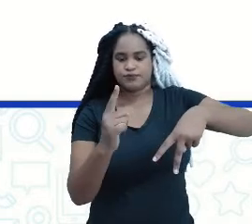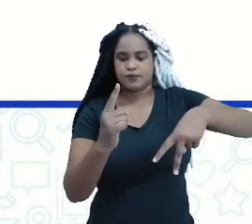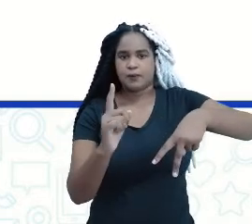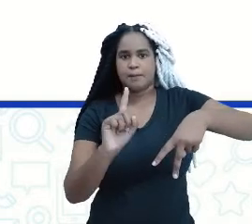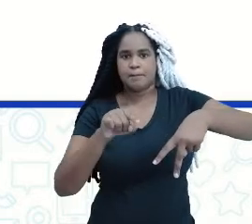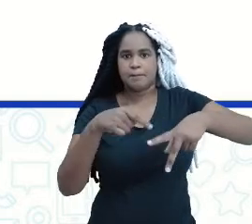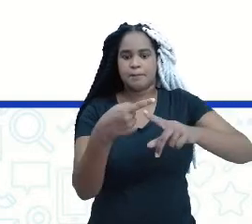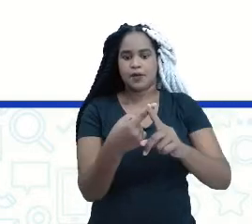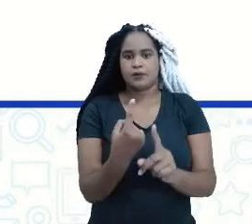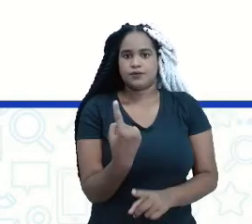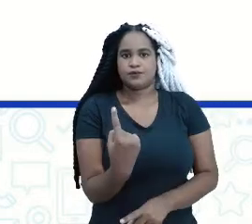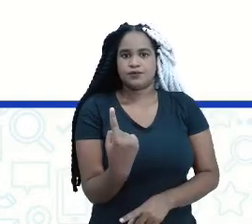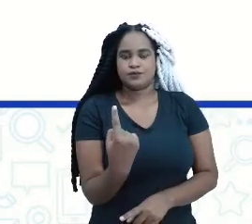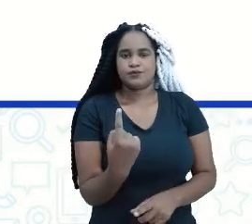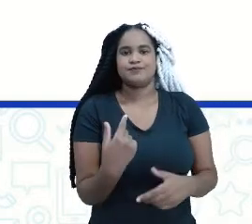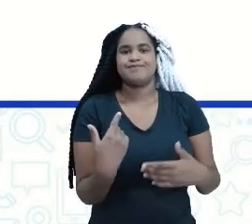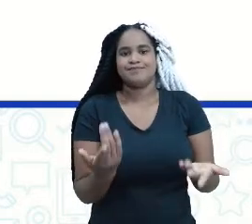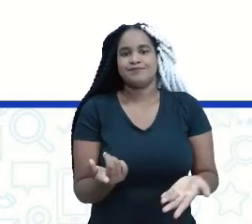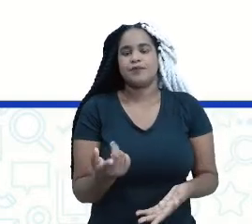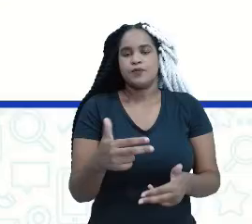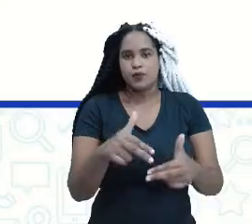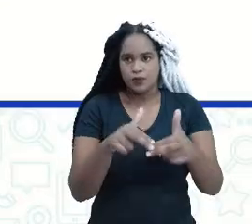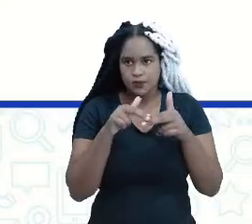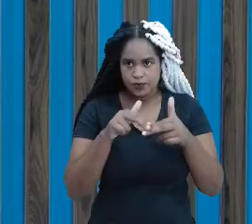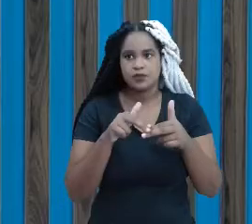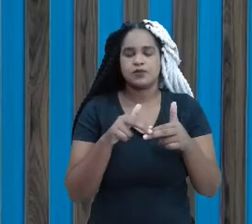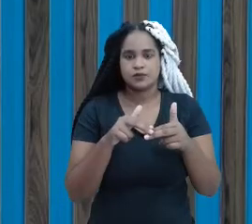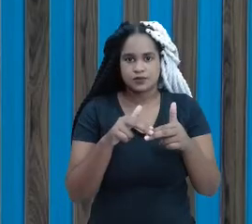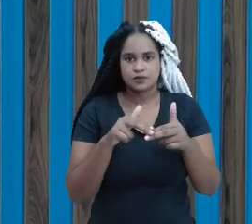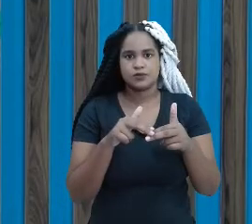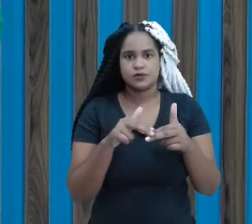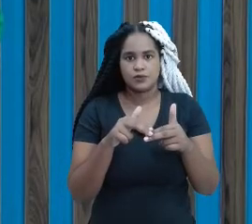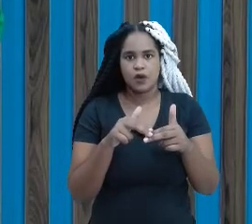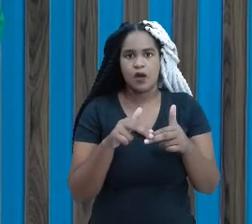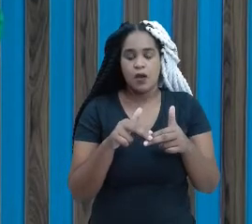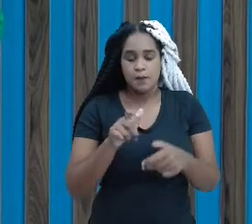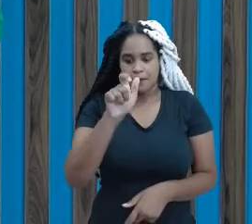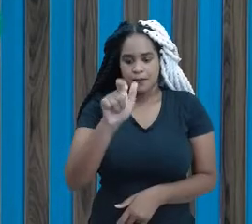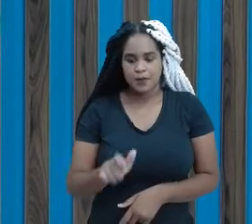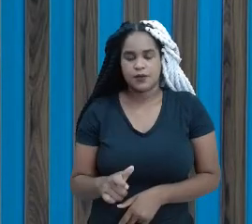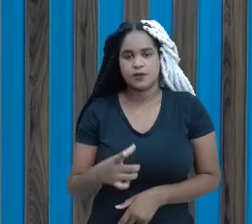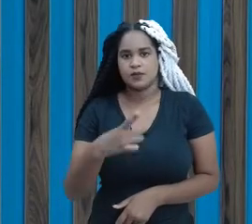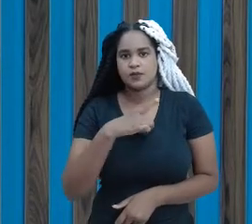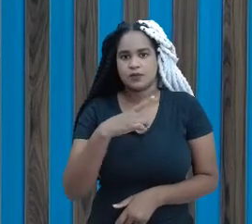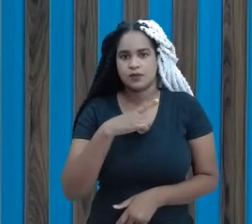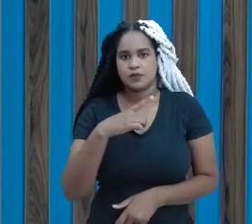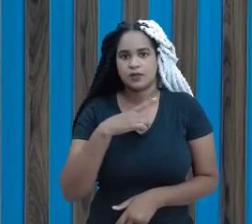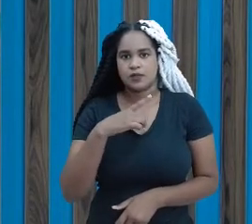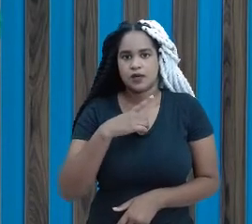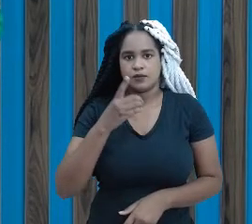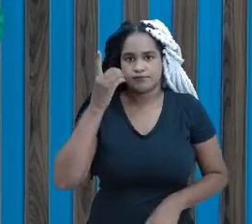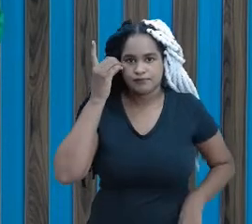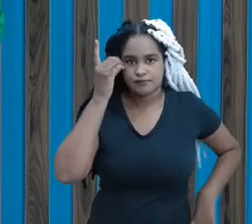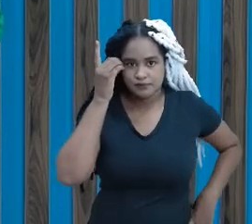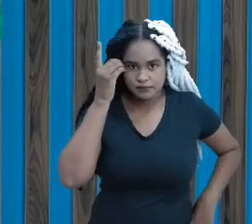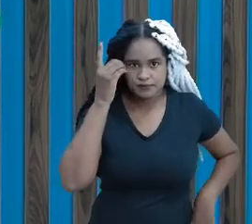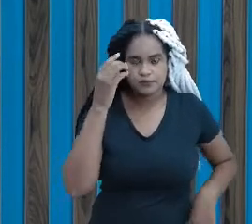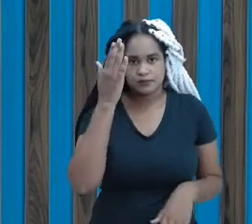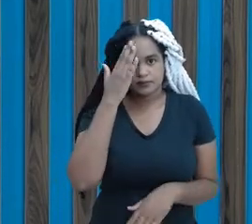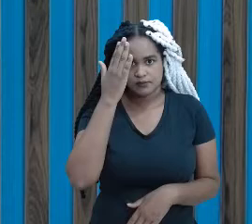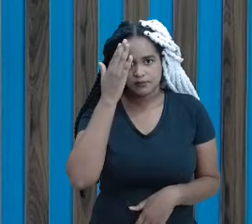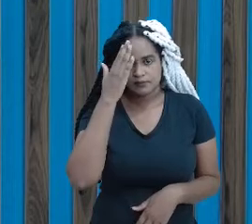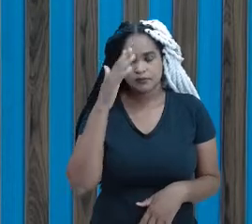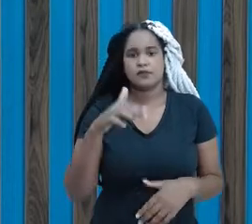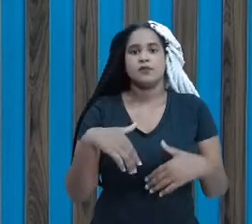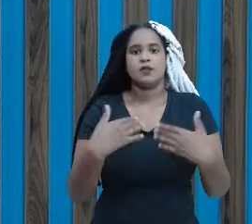do cariótipo do indivíduo é que vai levar ao indivíduo a apresentar síndrome de Down, tá? Então,